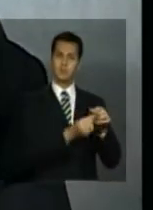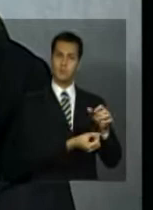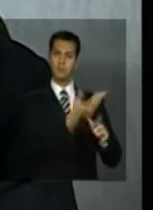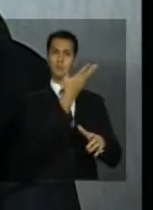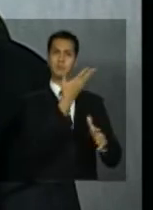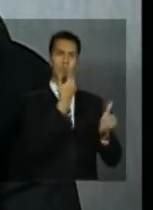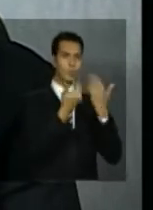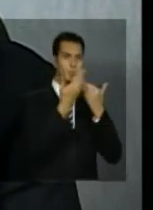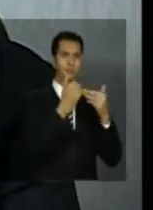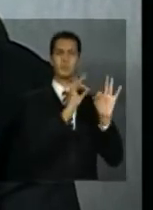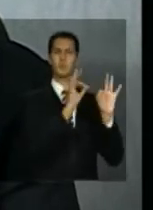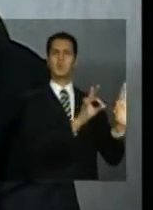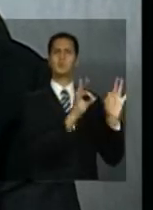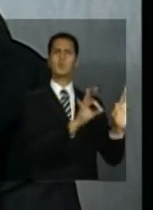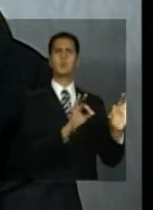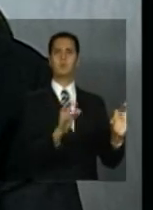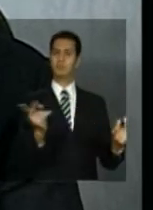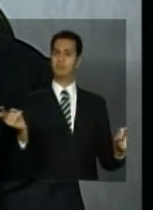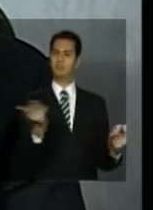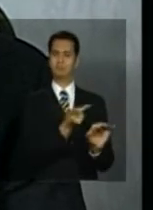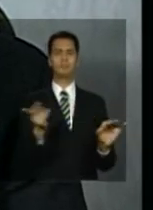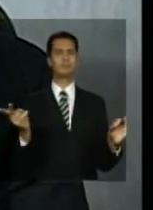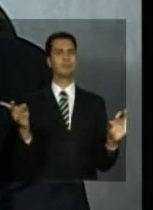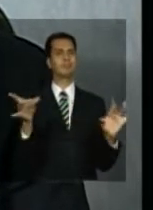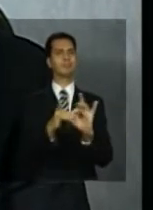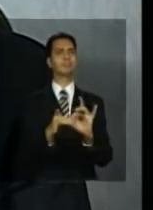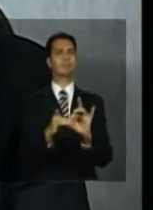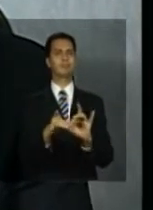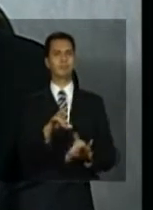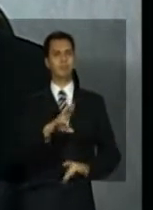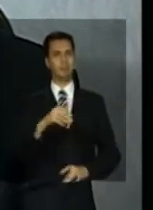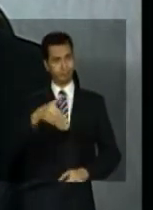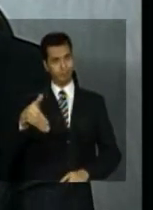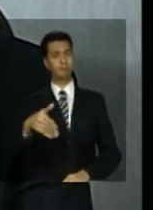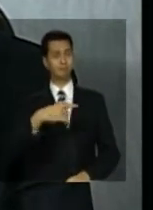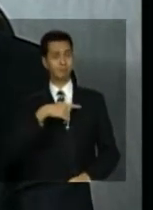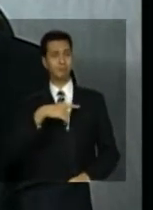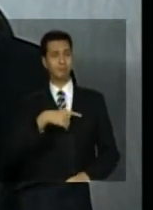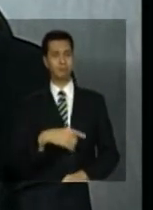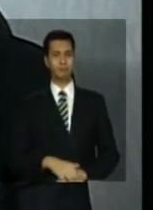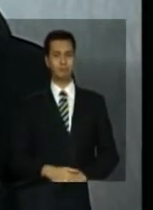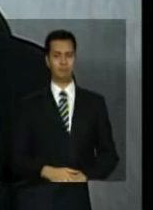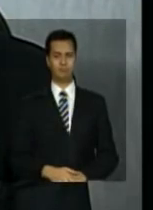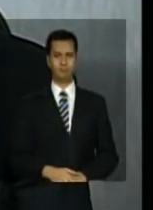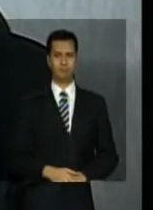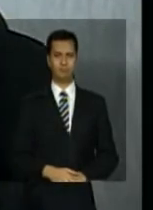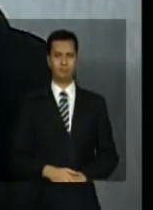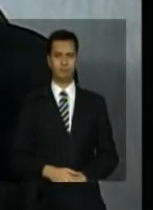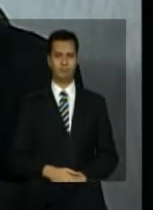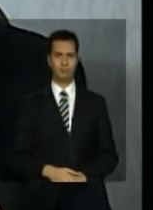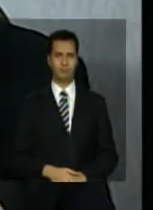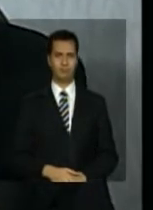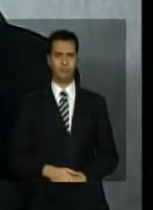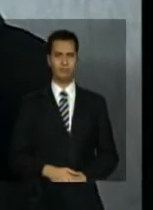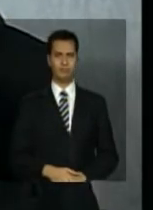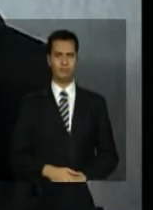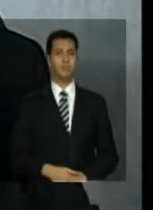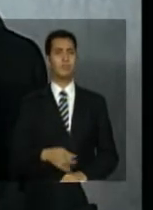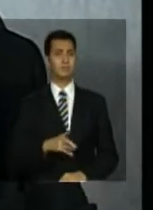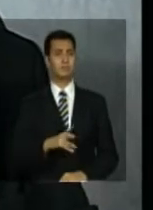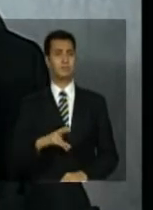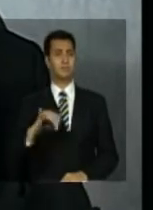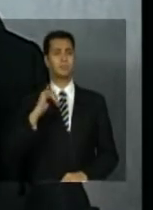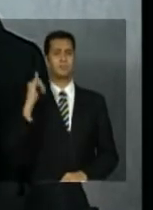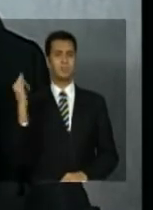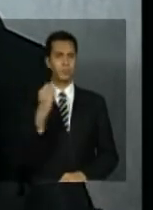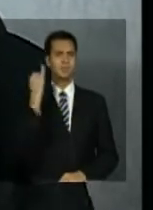de alimento cada vez as cooperativas vão ter função mais importante nesse